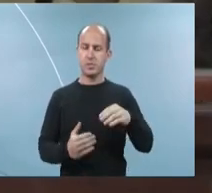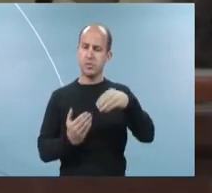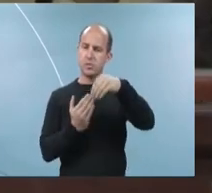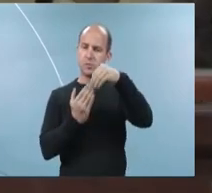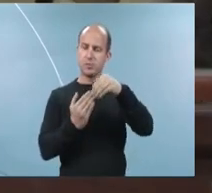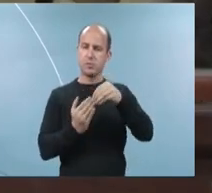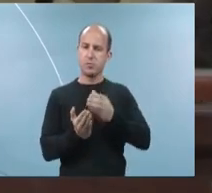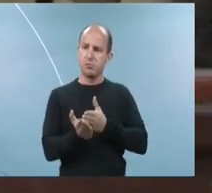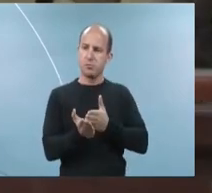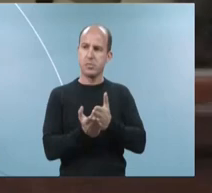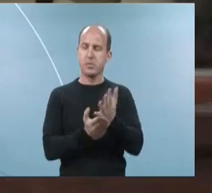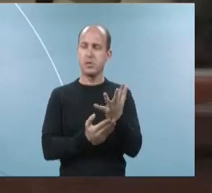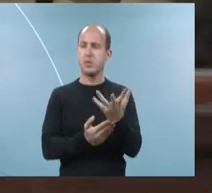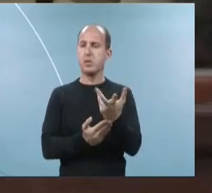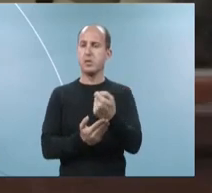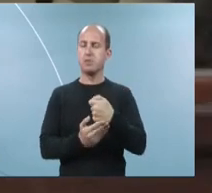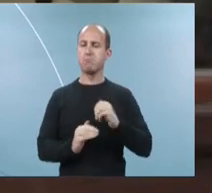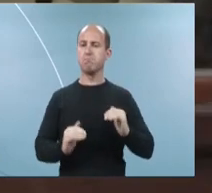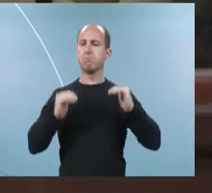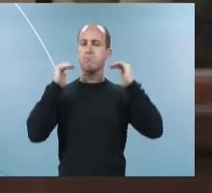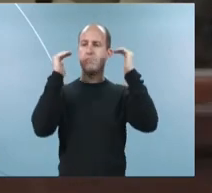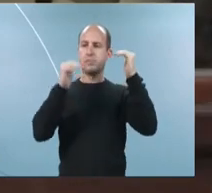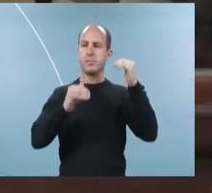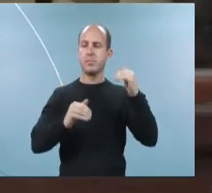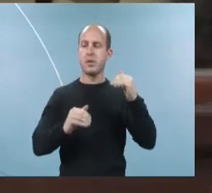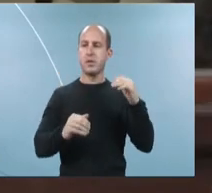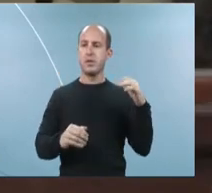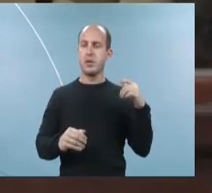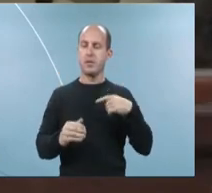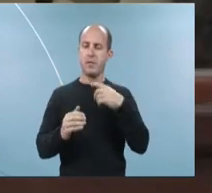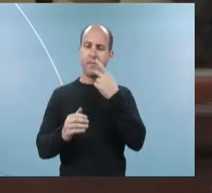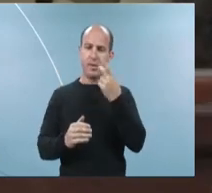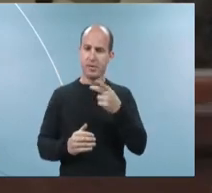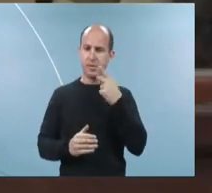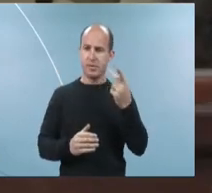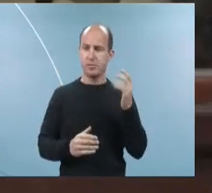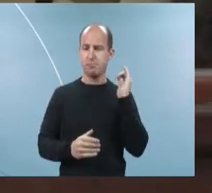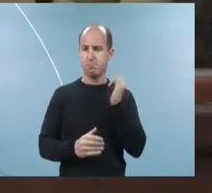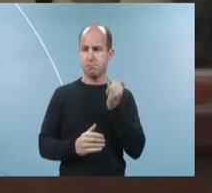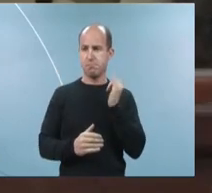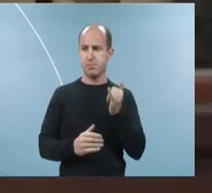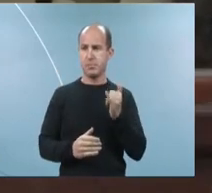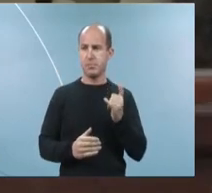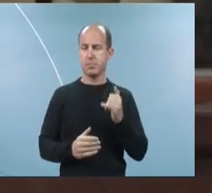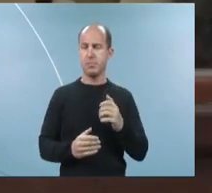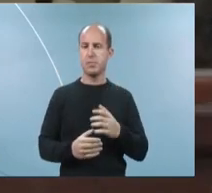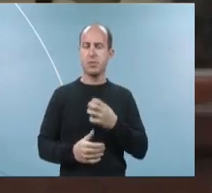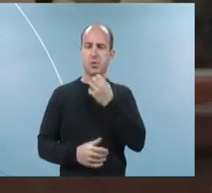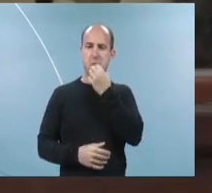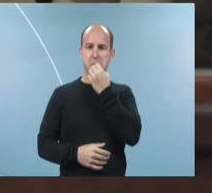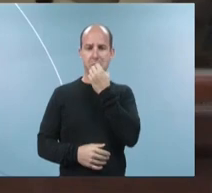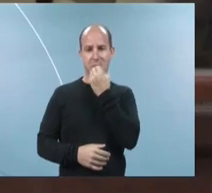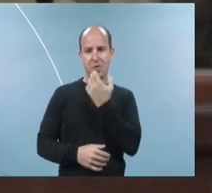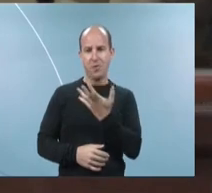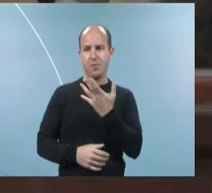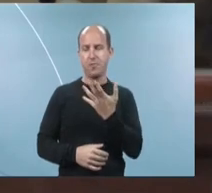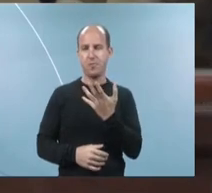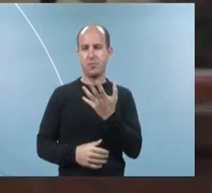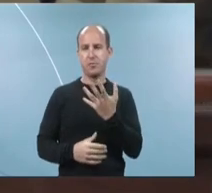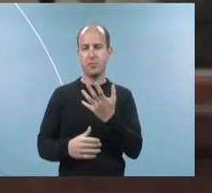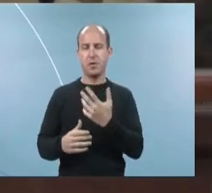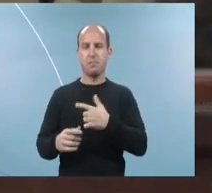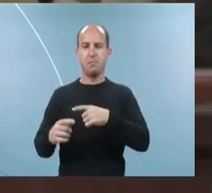destina por a arte soberana. Nesta breve narrativa, busquei firmar com bacana nos laços da